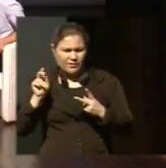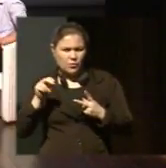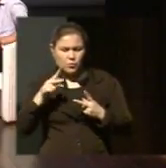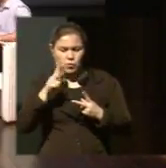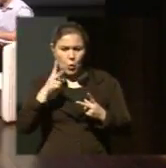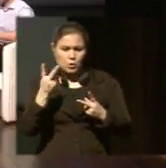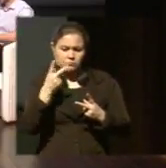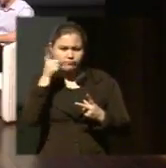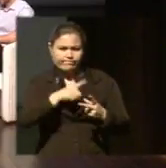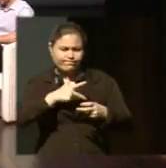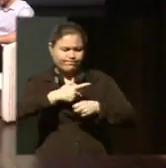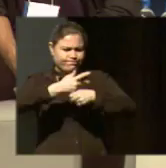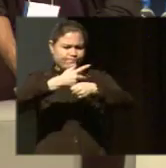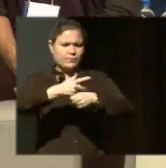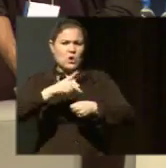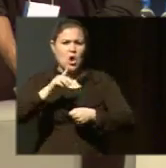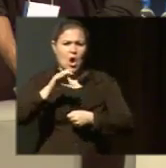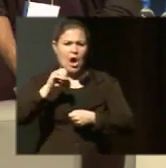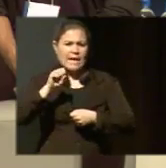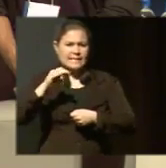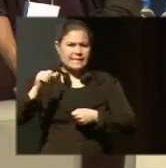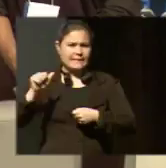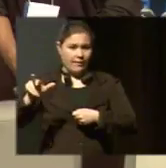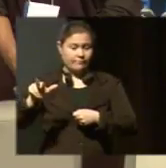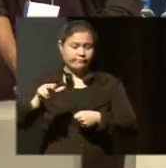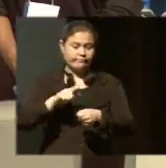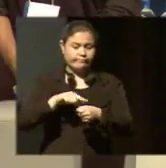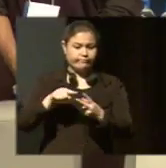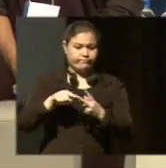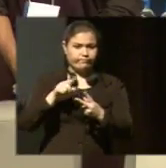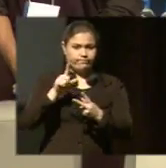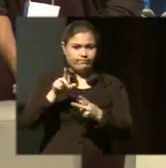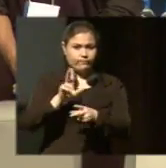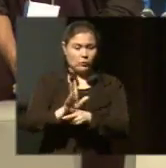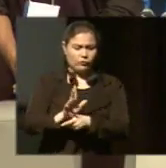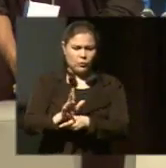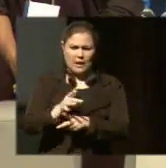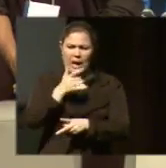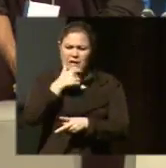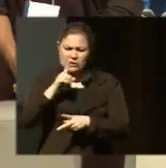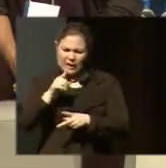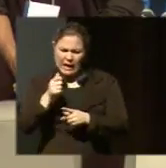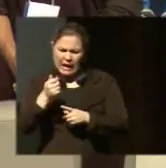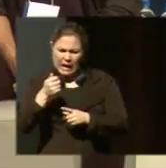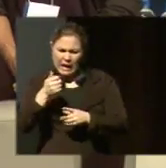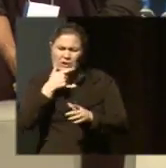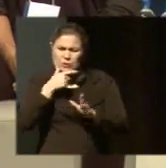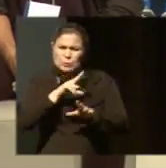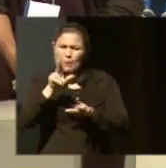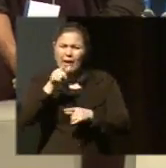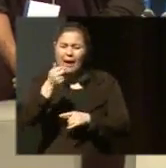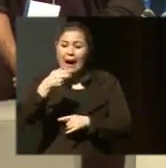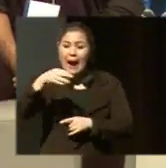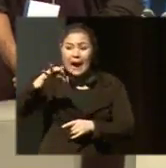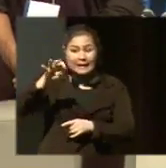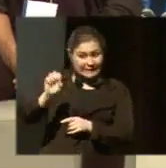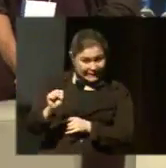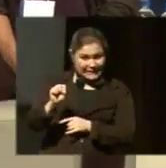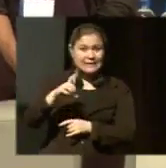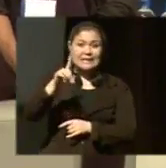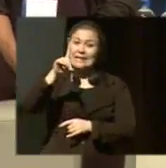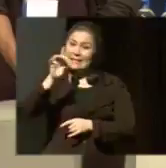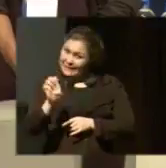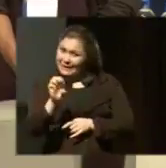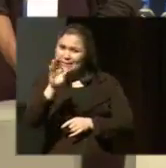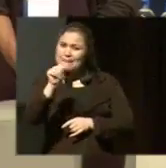é... qual é o nome do filme? Parece que o nome do filme é Antes de Bater as Botas.